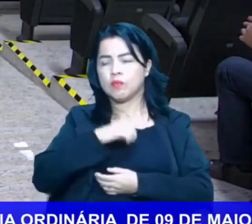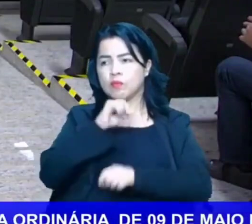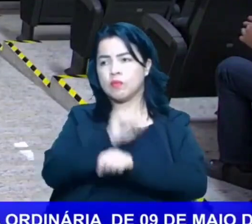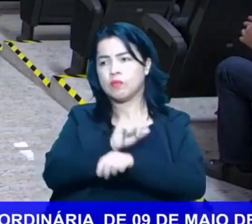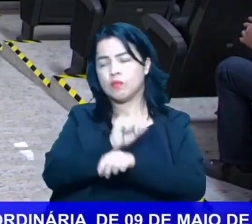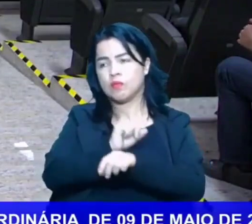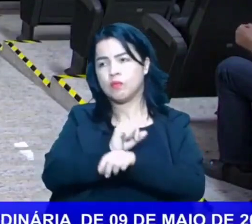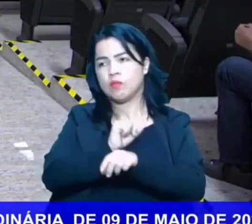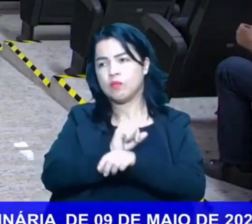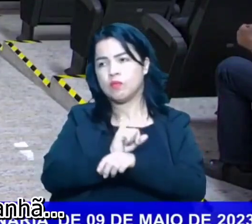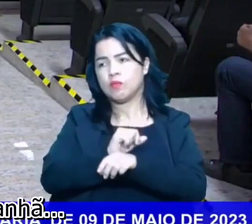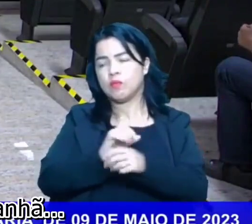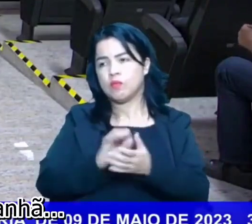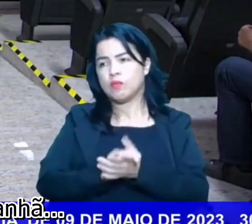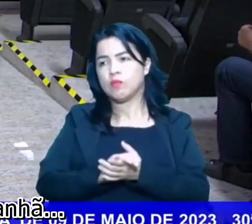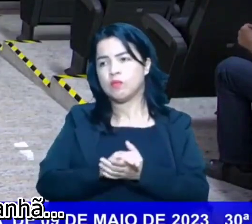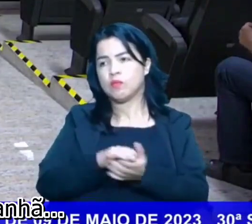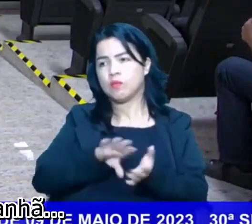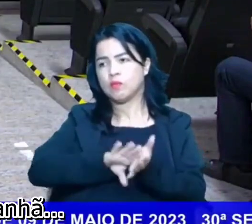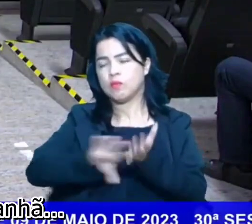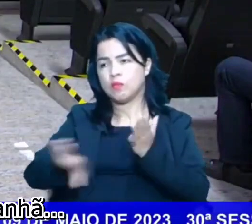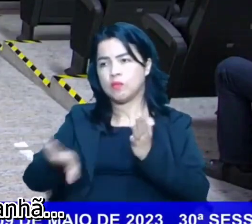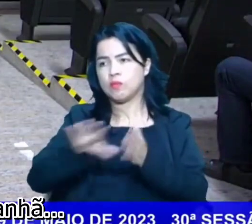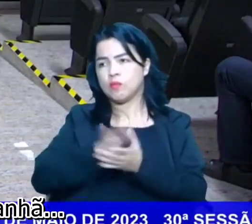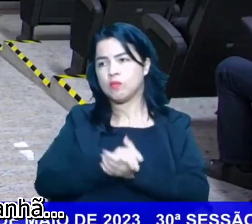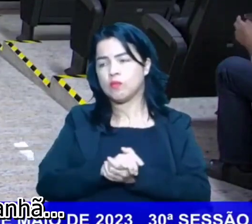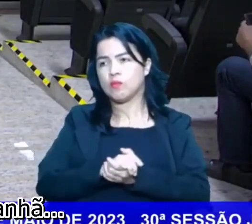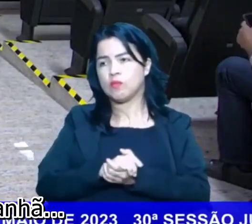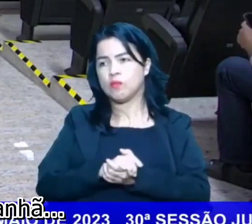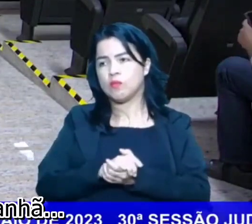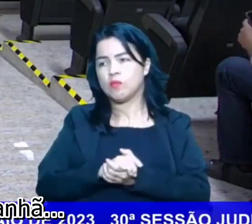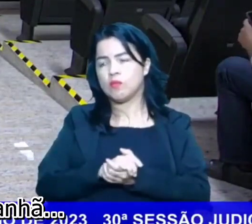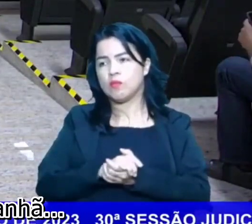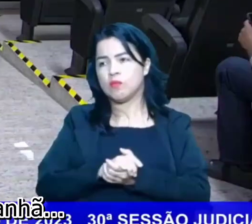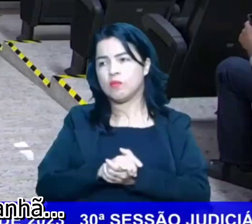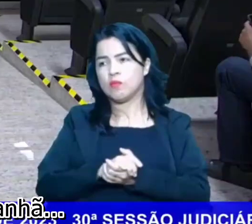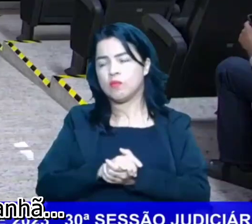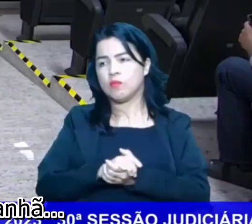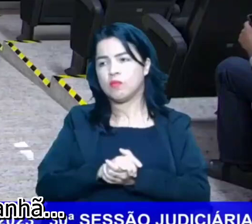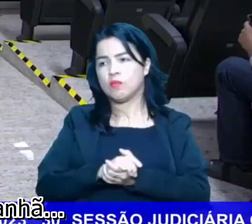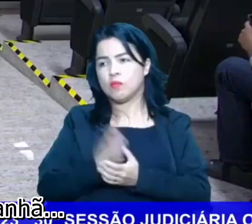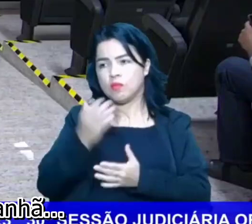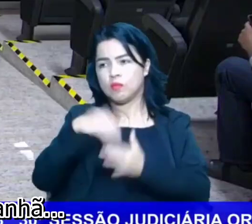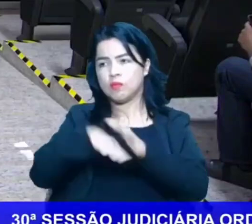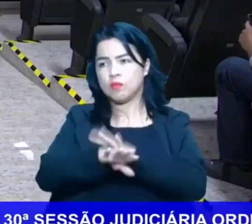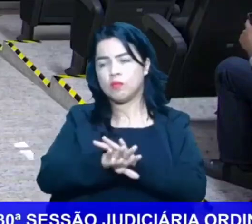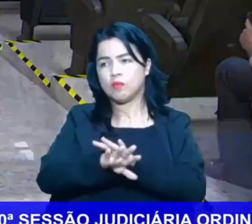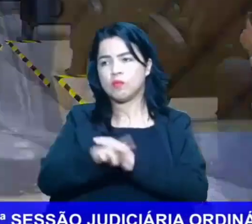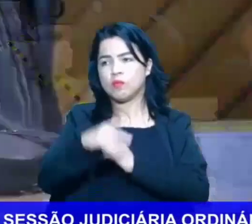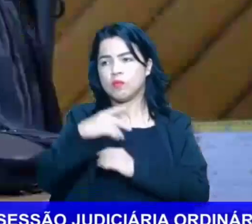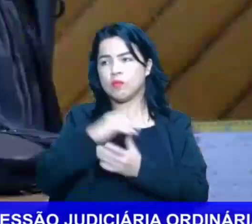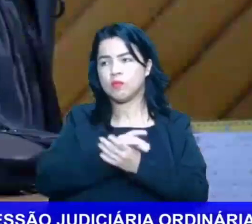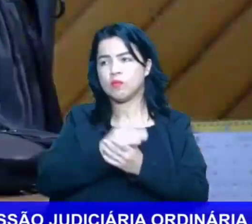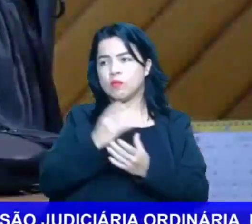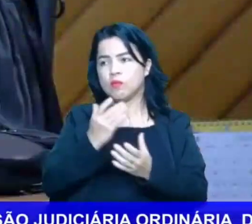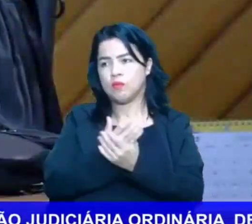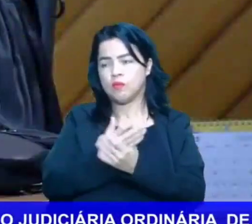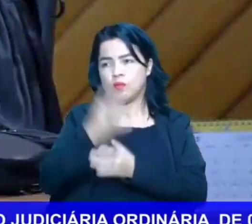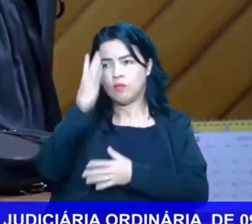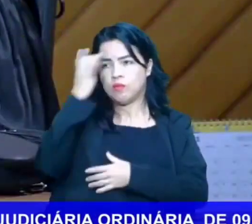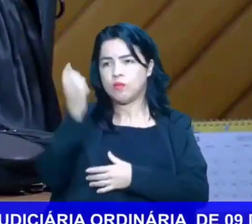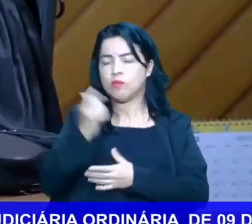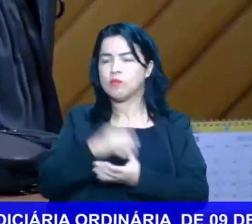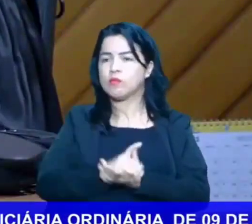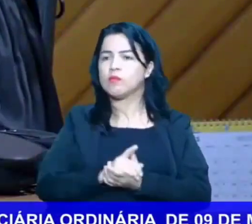aguardar, retirar de gabinete, retirar de pauta e incluir na pauta de amanhã. Em